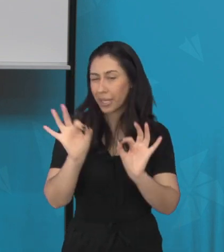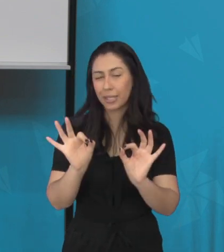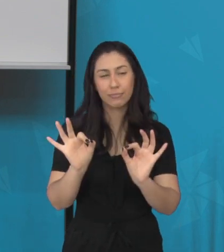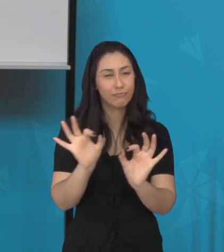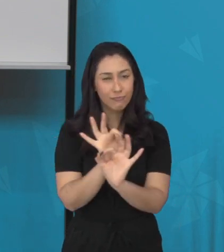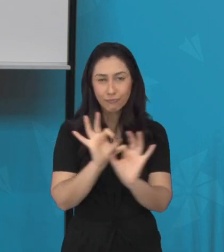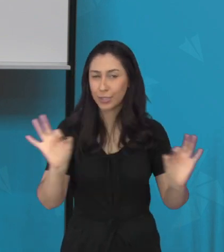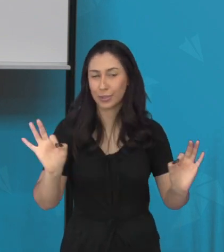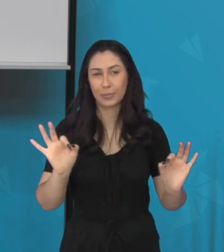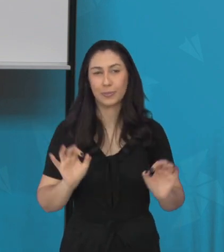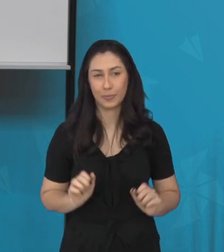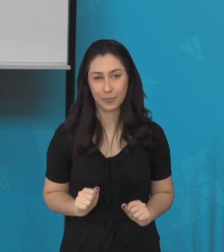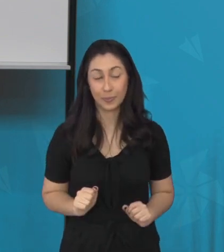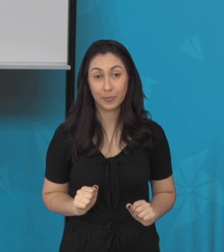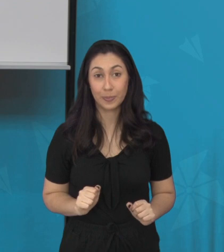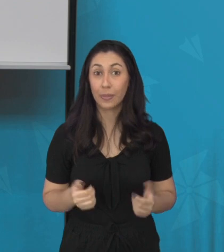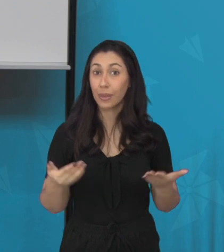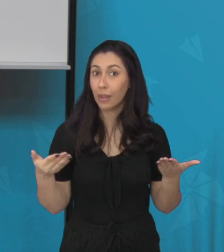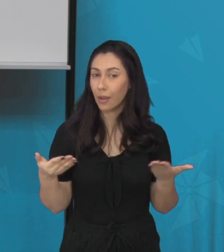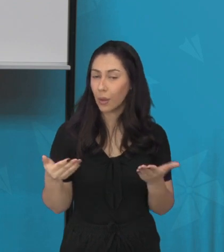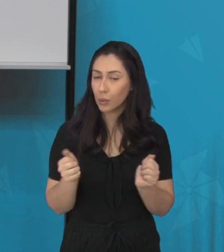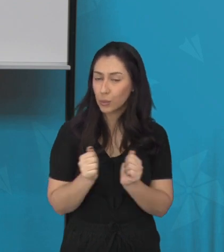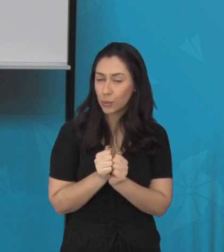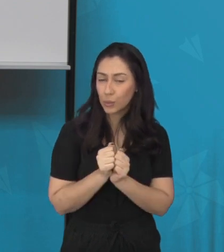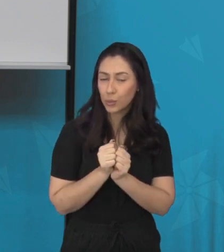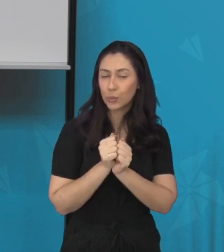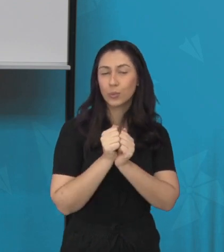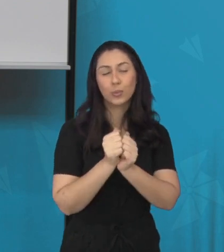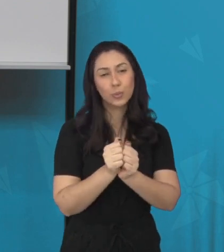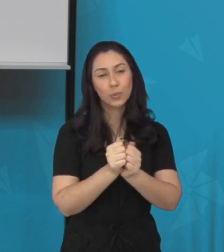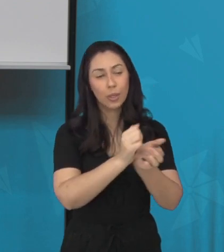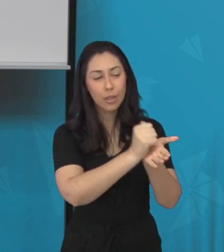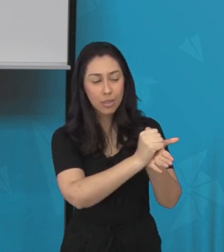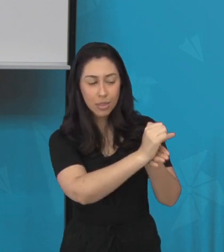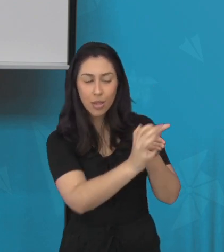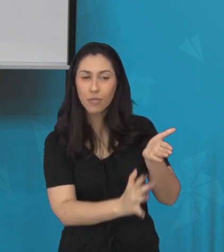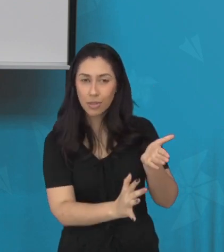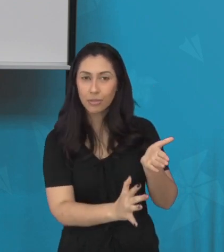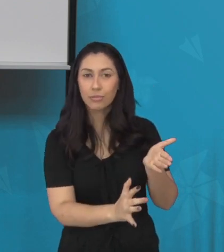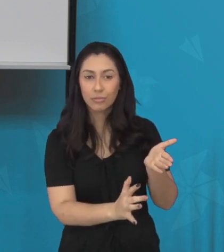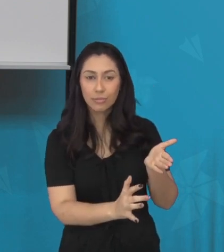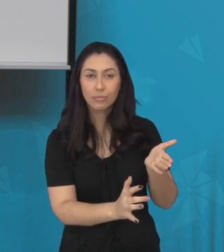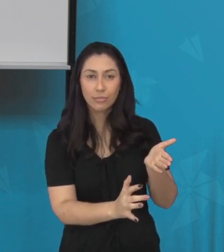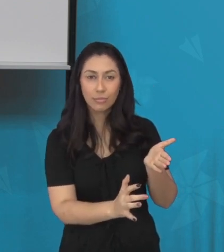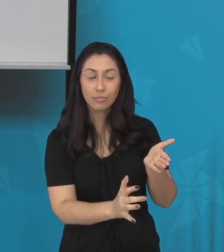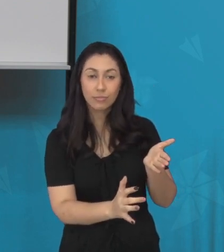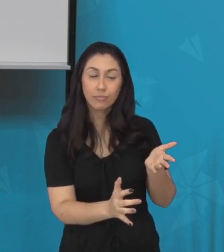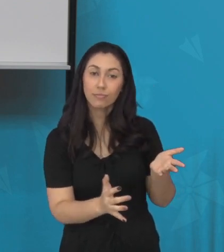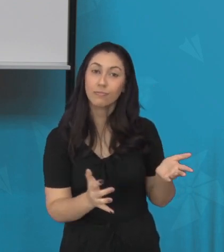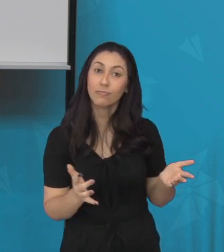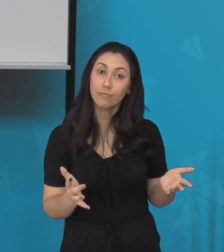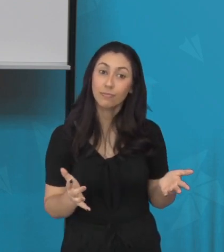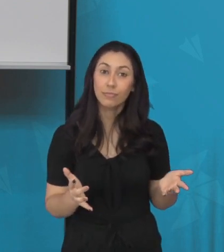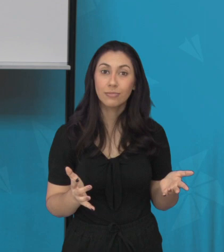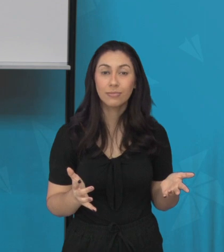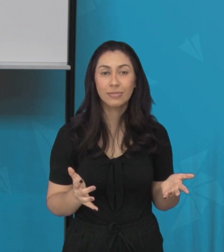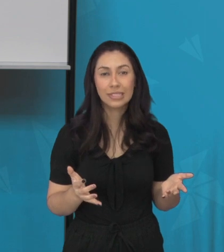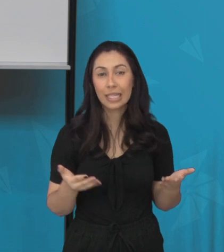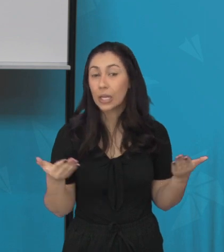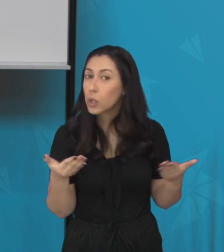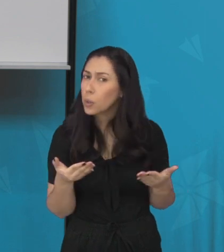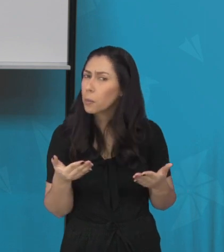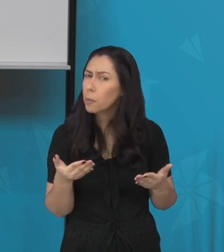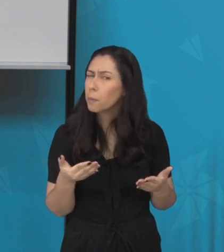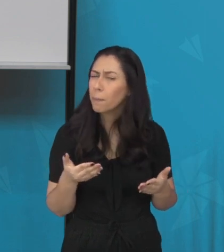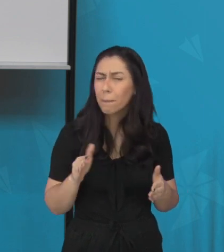vai dar certo. Nós vamos resolver juntos questões desse assunto. Tendem a ser um pouco